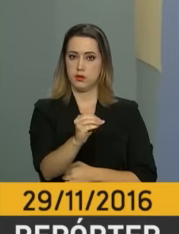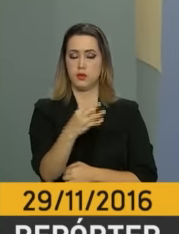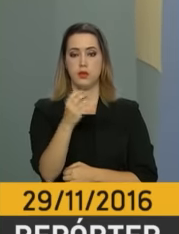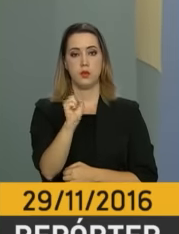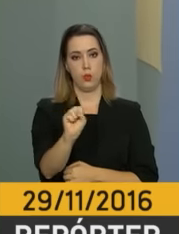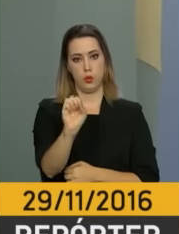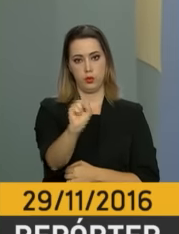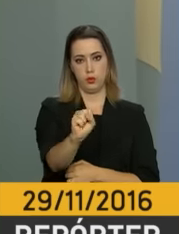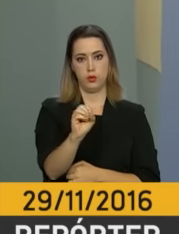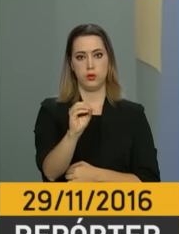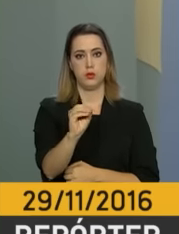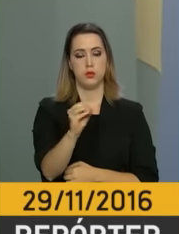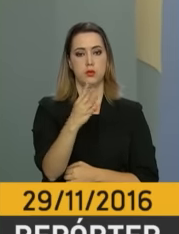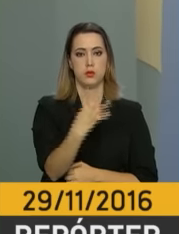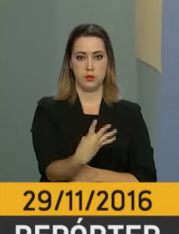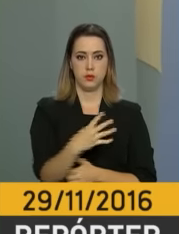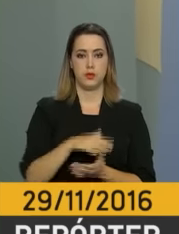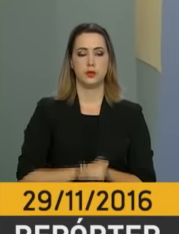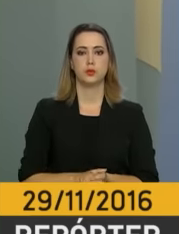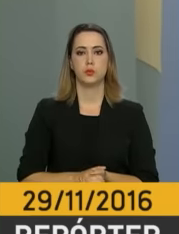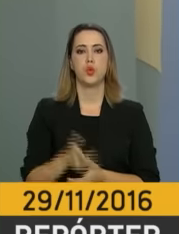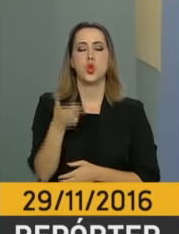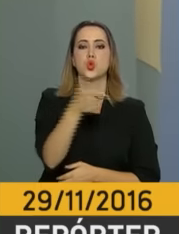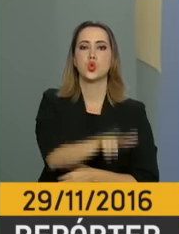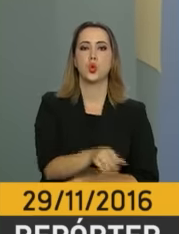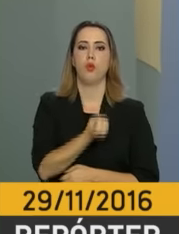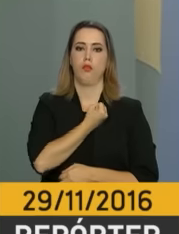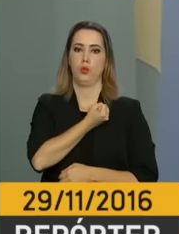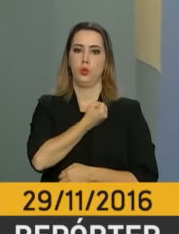61-2030-8804. Eu vou me permitir repetir, os números